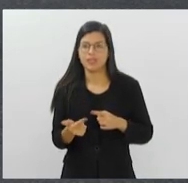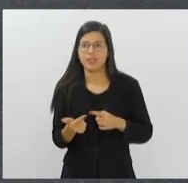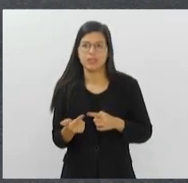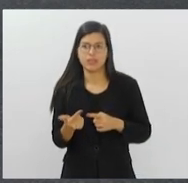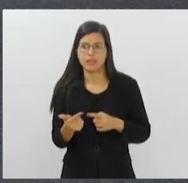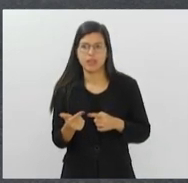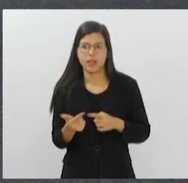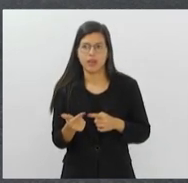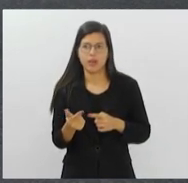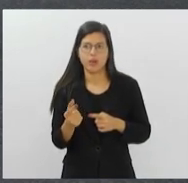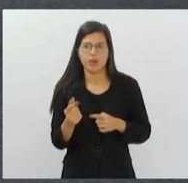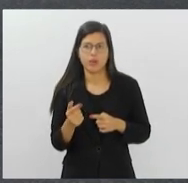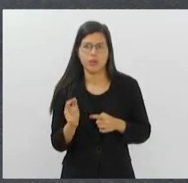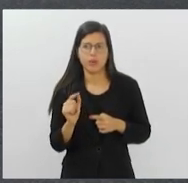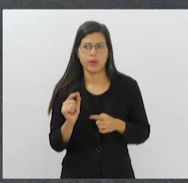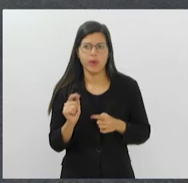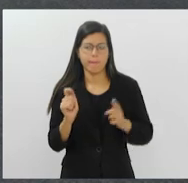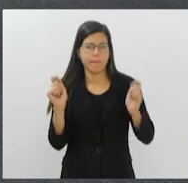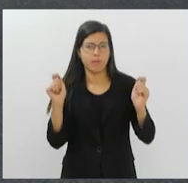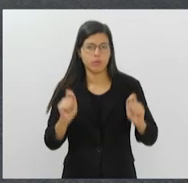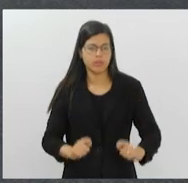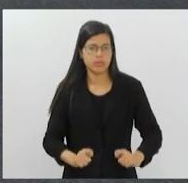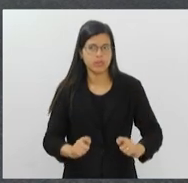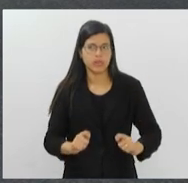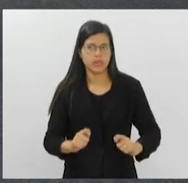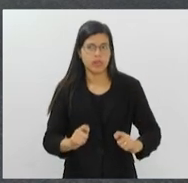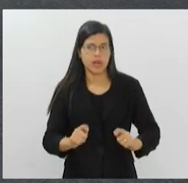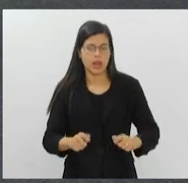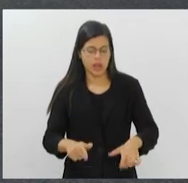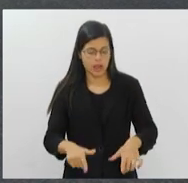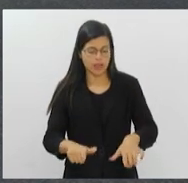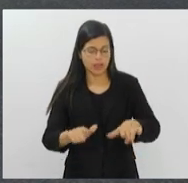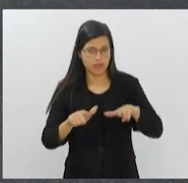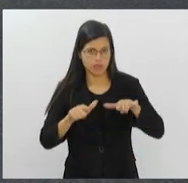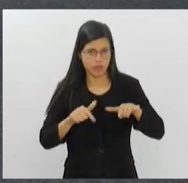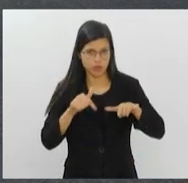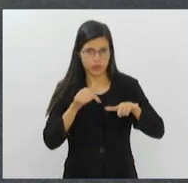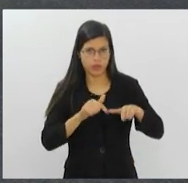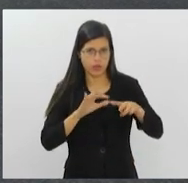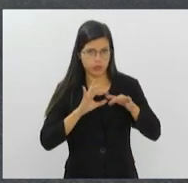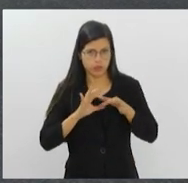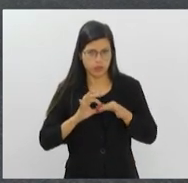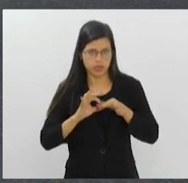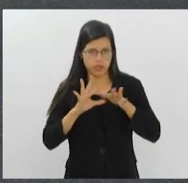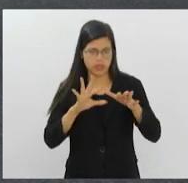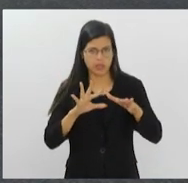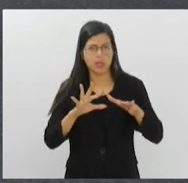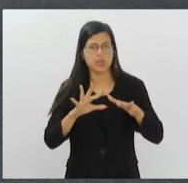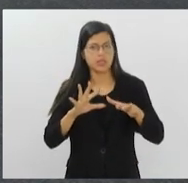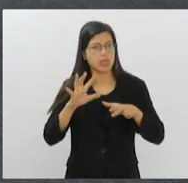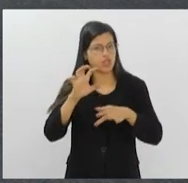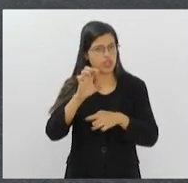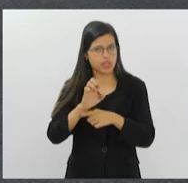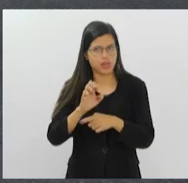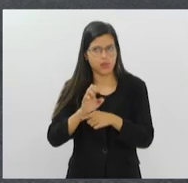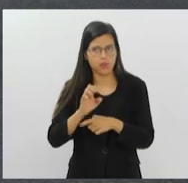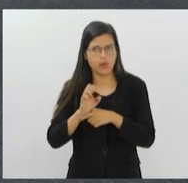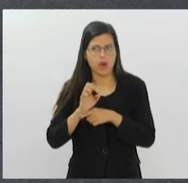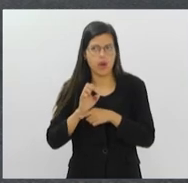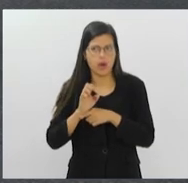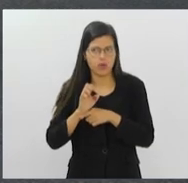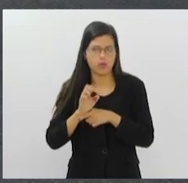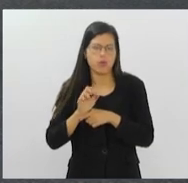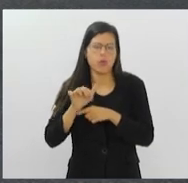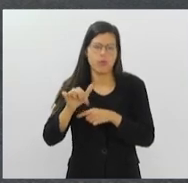potencialidade lesiva de ser uma licença a nível estadual para atrair a competência do